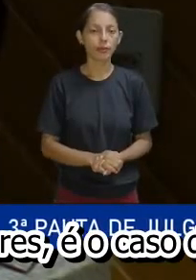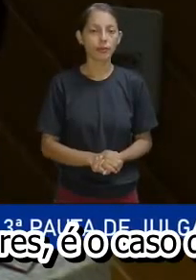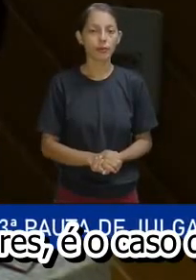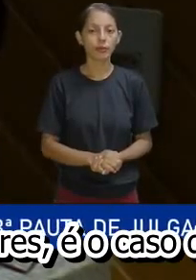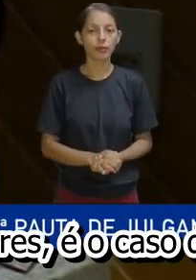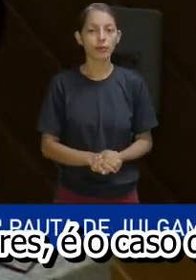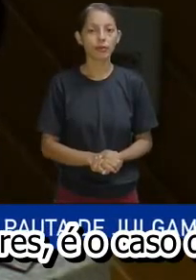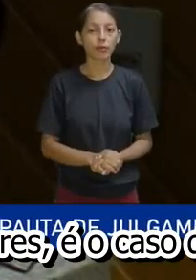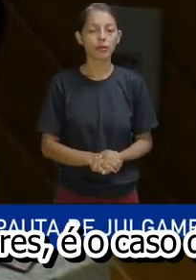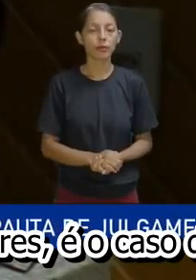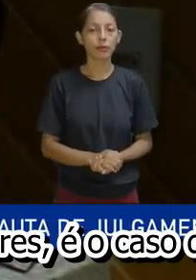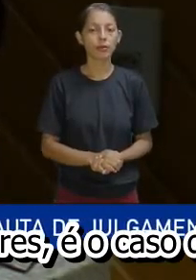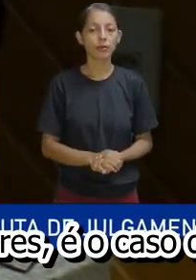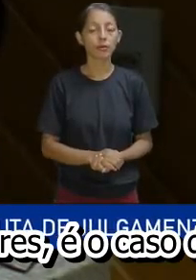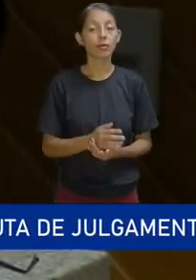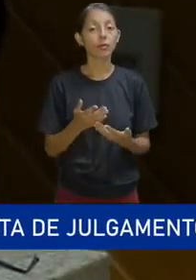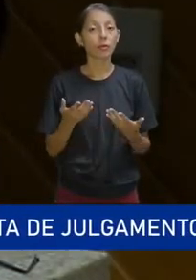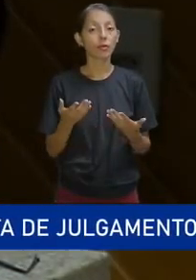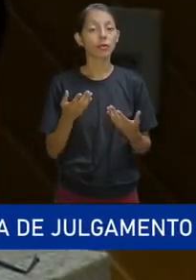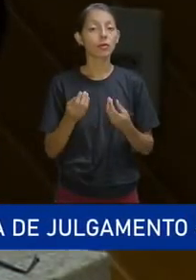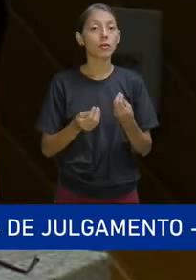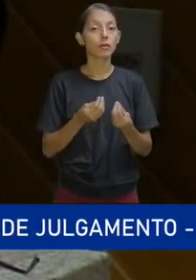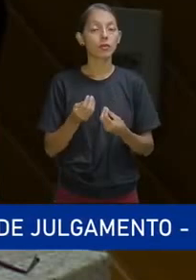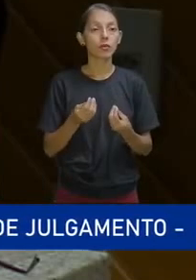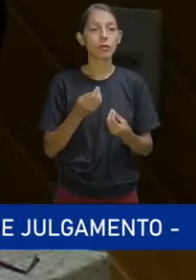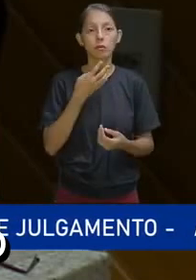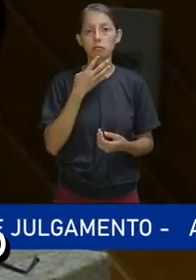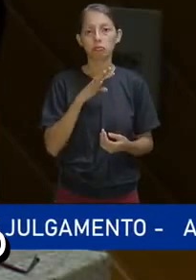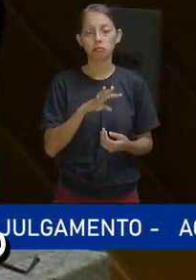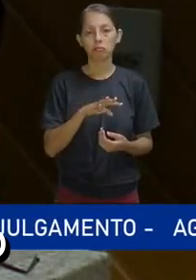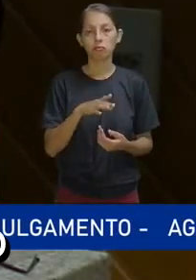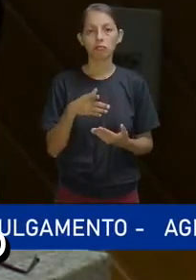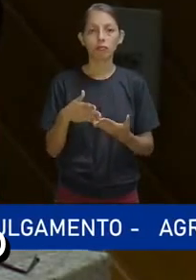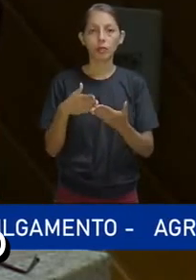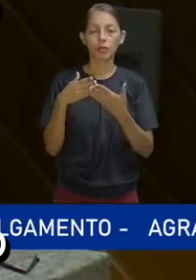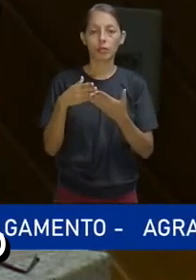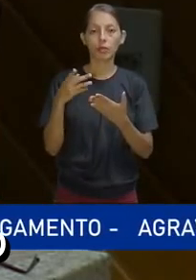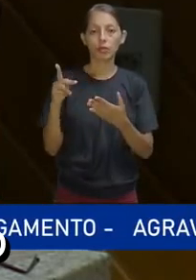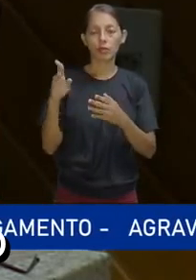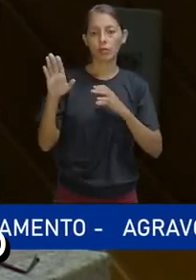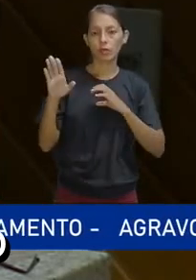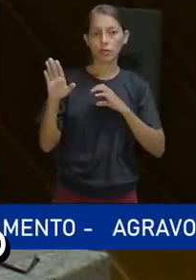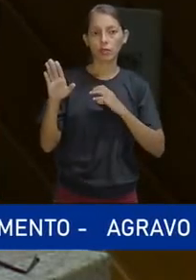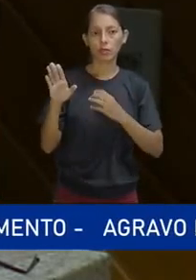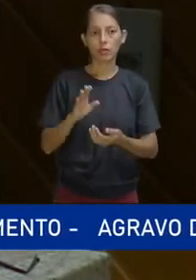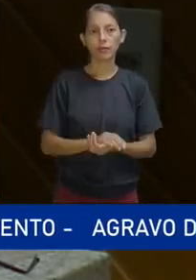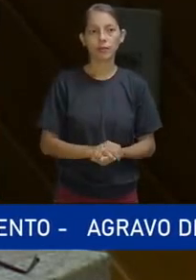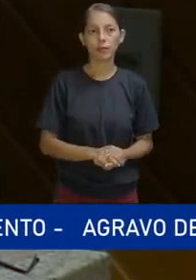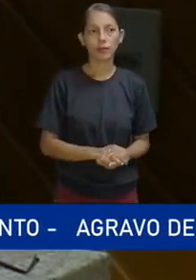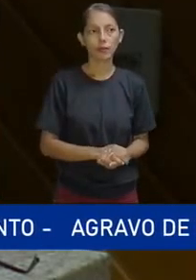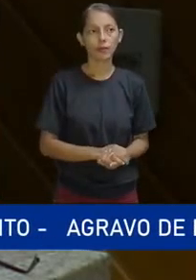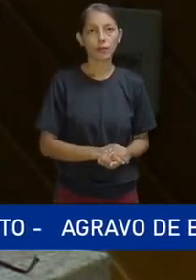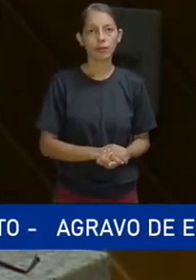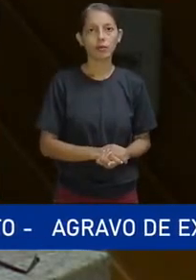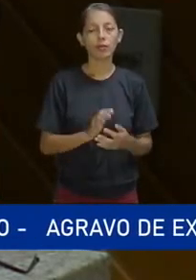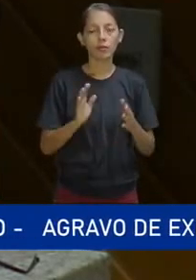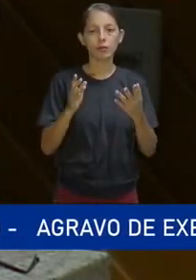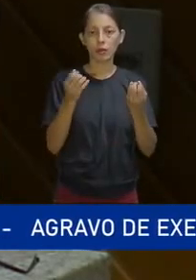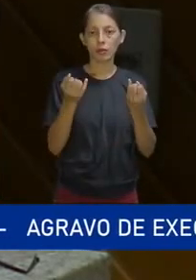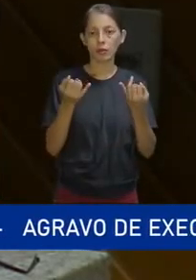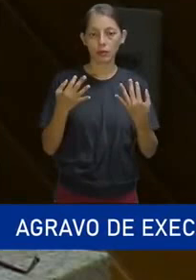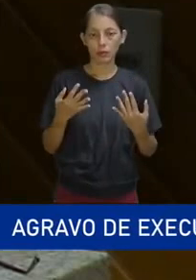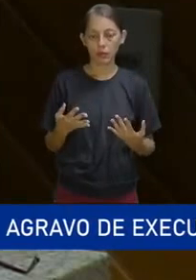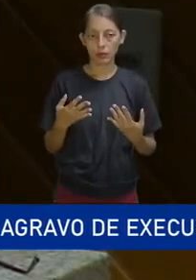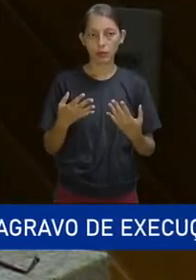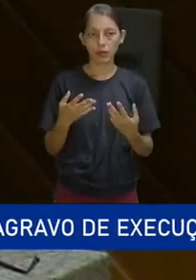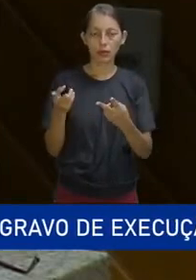presidente, eminentes pares, é o caso de não conhecer o presente apelo, porquanto manifestamente inadequado à via lei. Conforme narrado, verifica-se